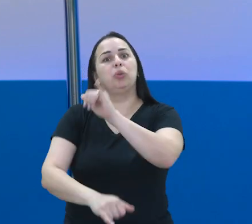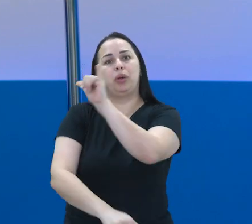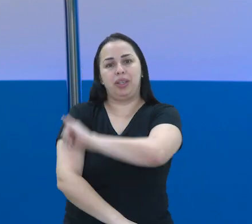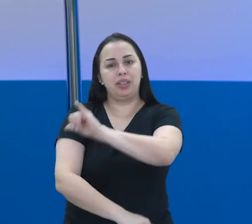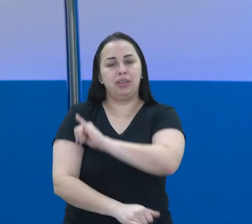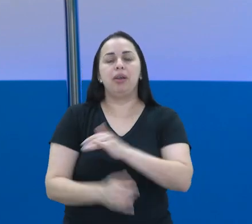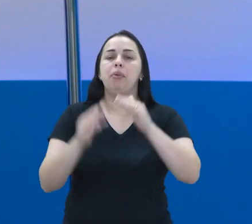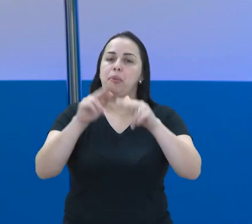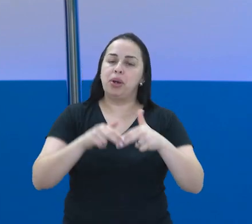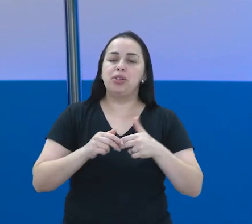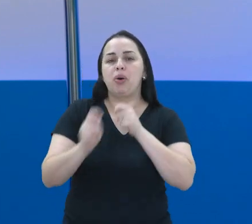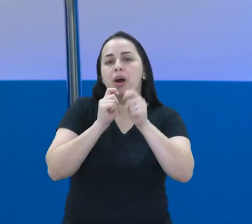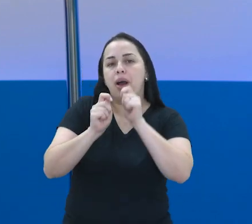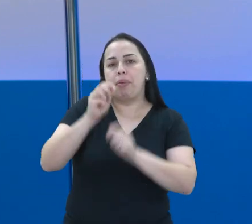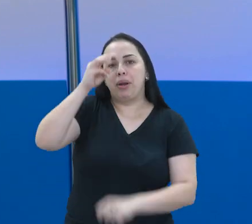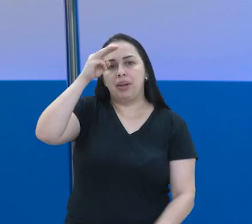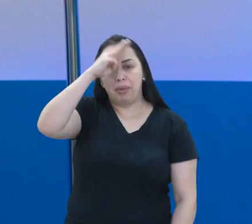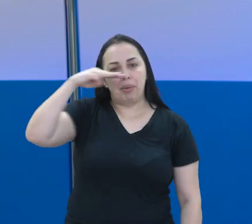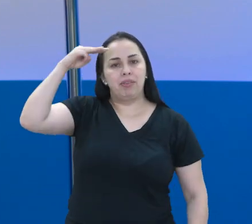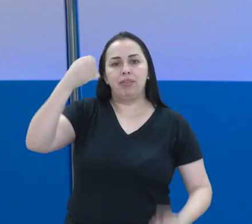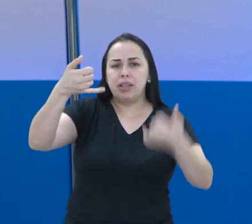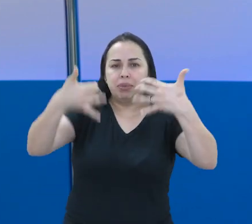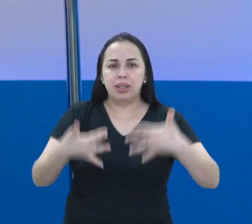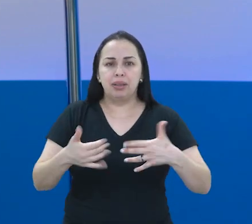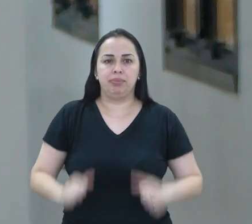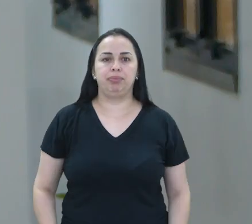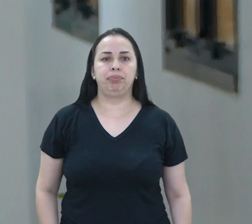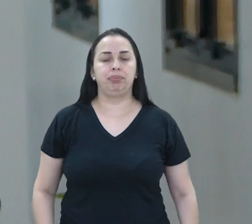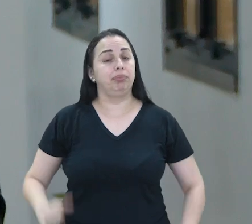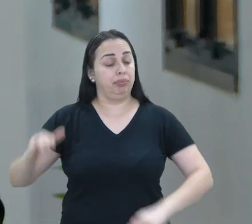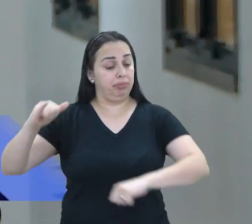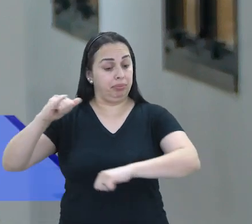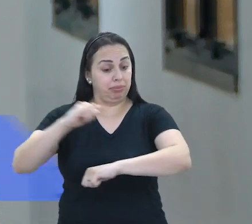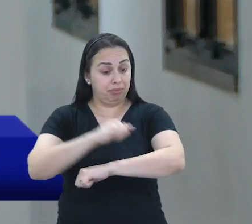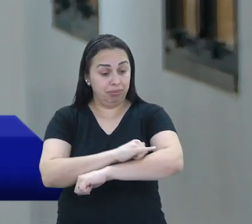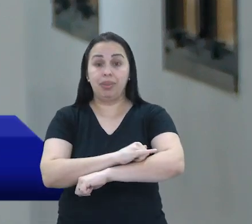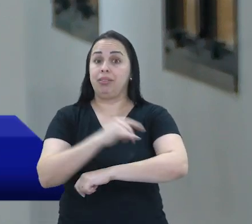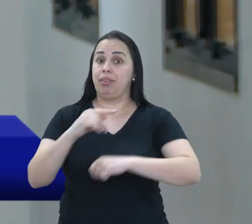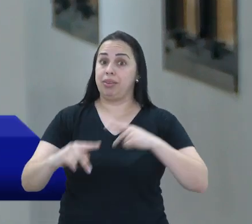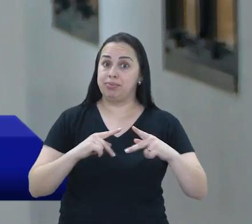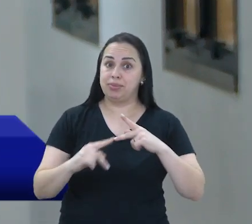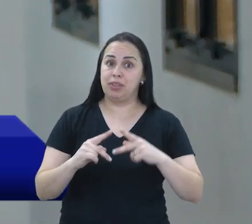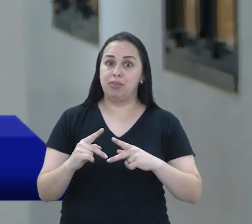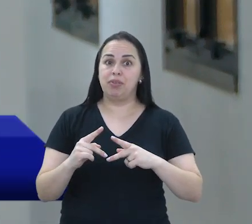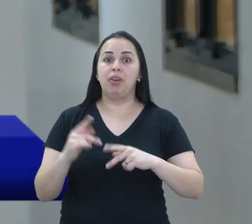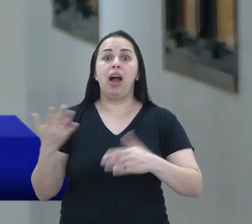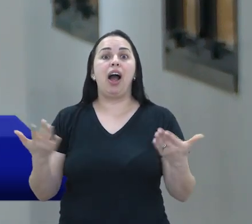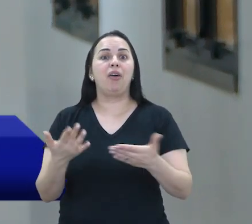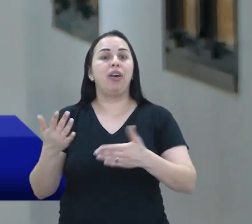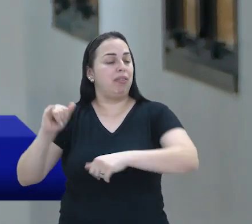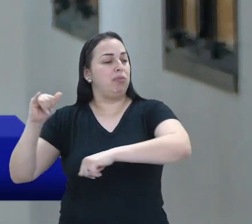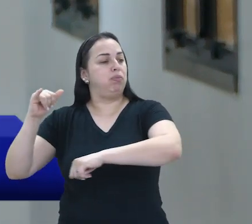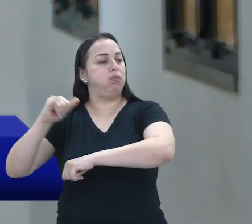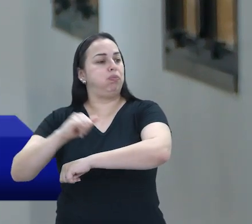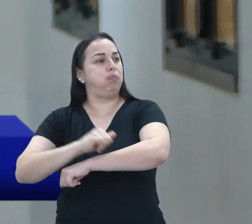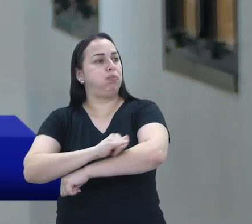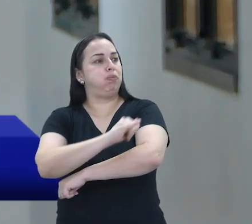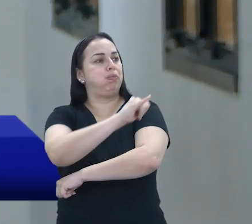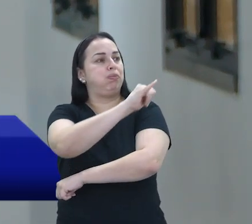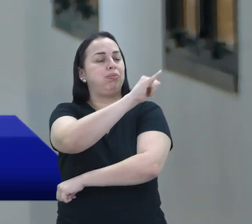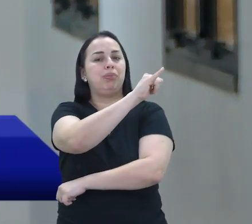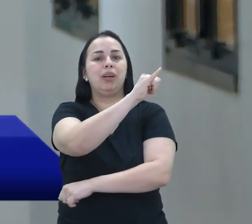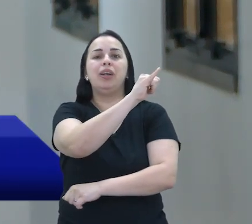O repórter Marvin Pinho traz as informações para a gente. O aeroporto de São José dos Campos vai passar a oferecer voos